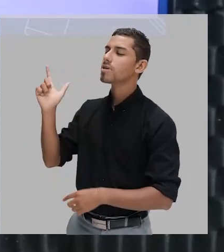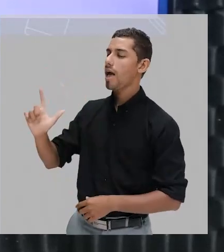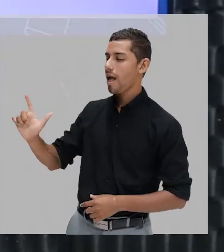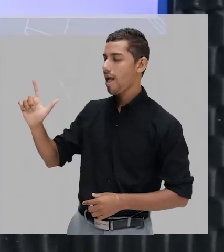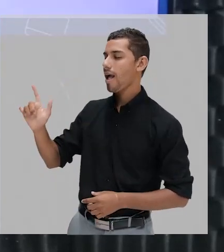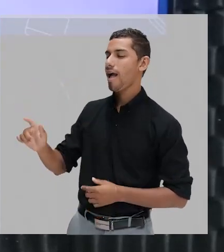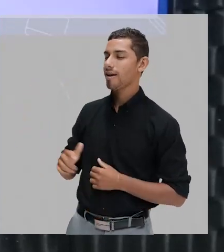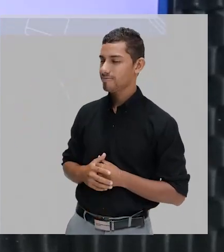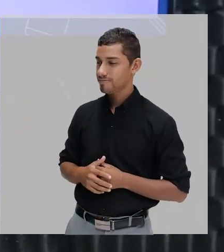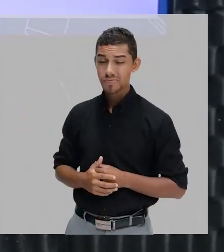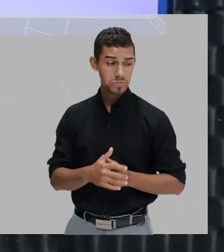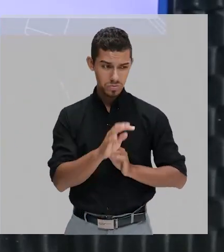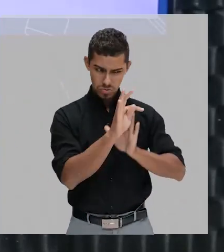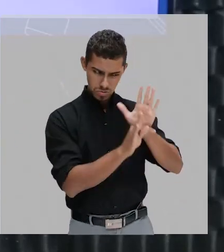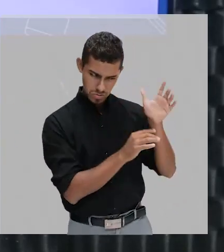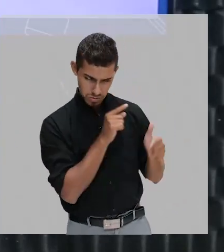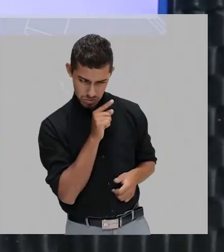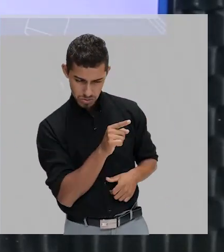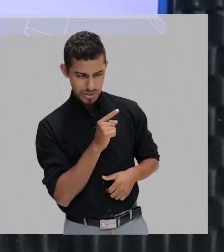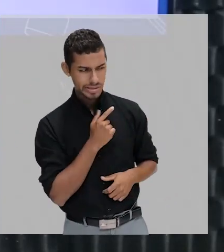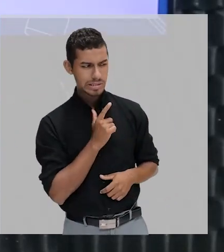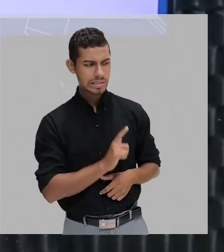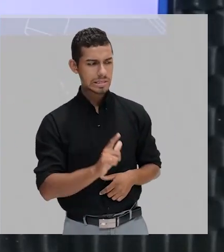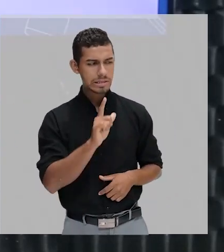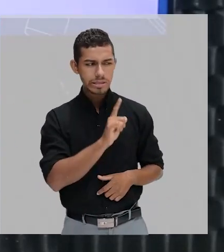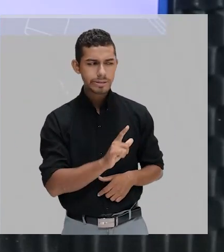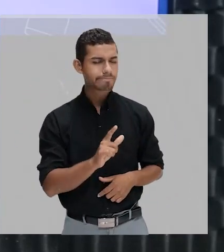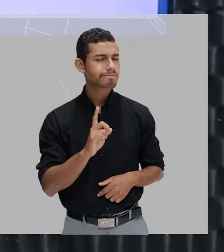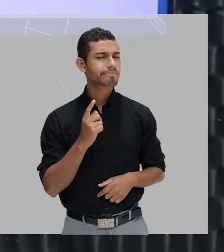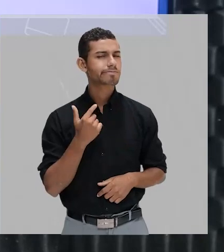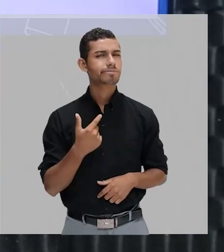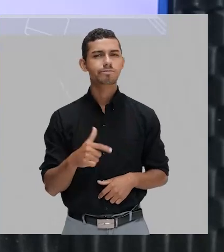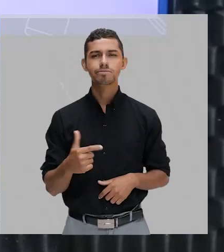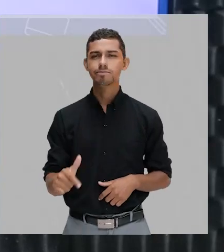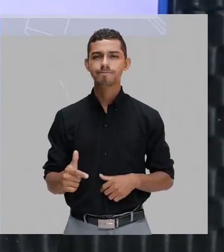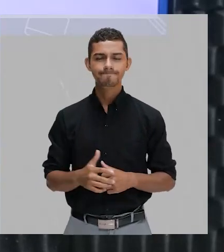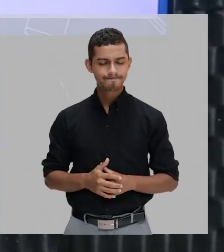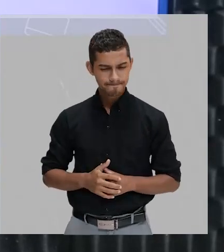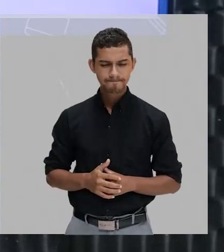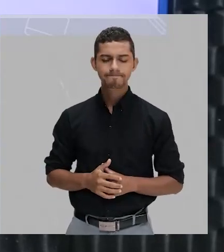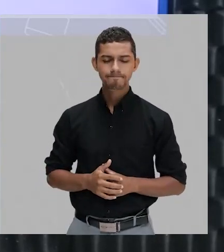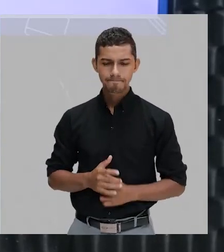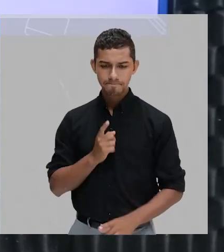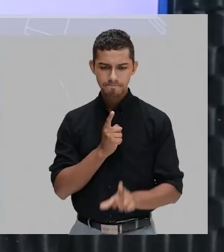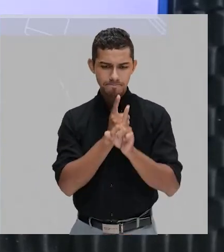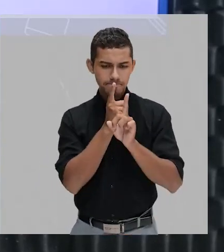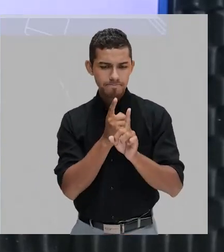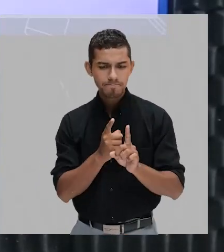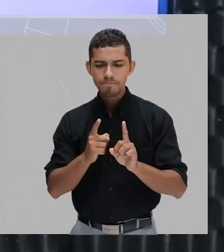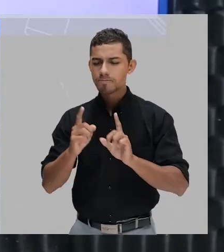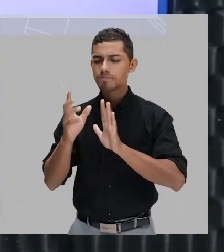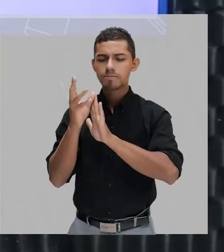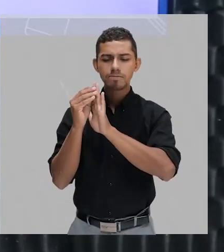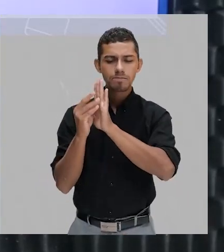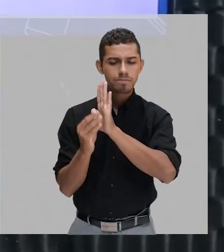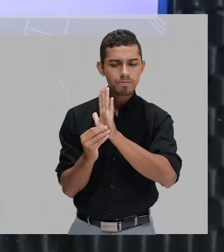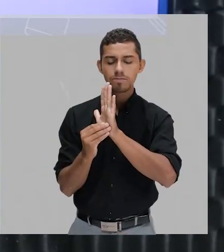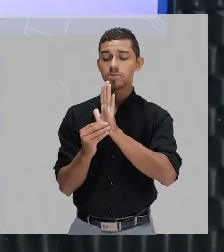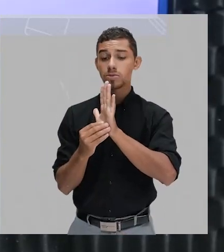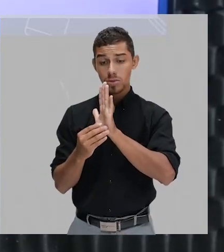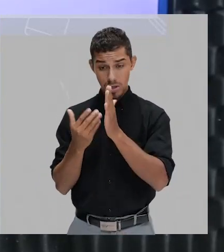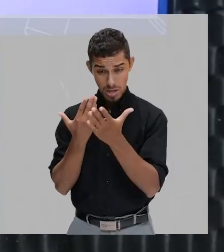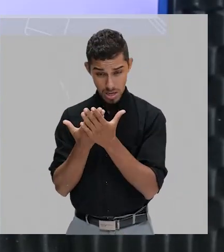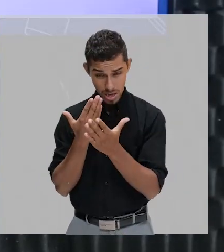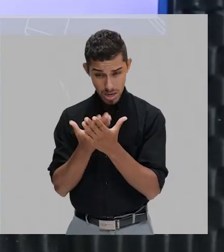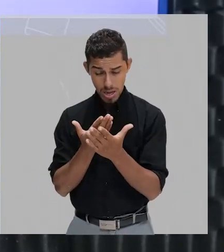texto não é literário. Para que a gente possa se apropriar mais em relação a esse conteúdo, vale a pena conferir as aulas